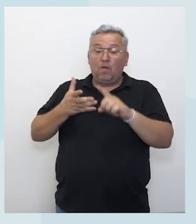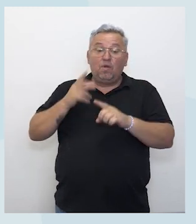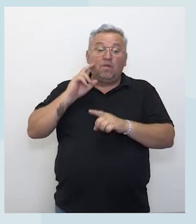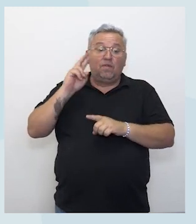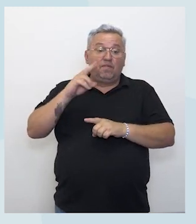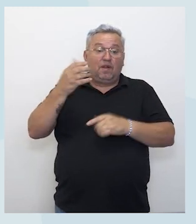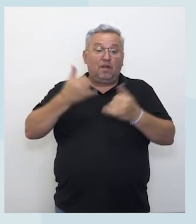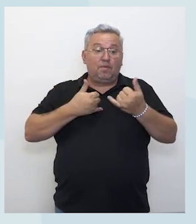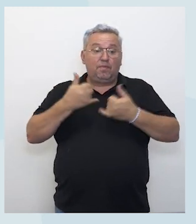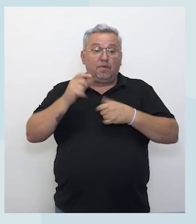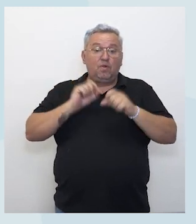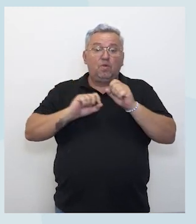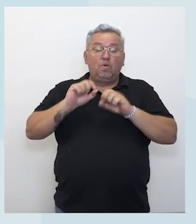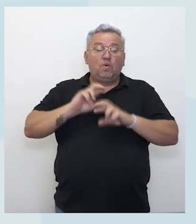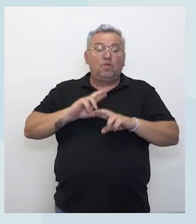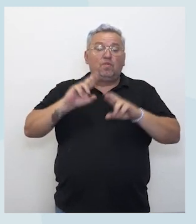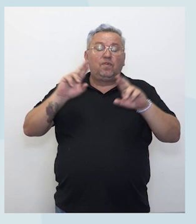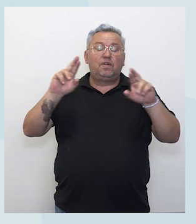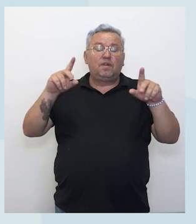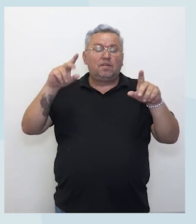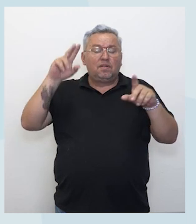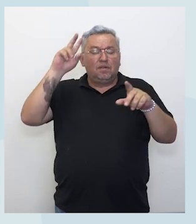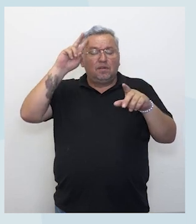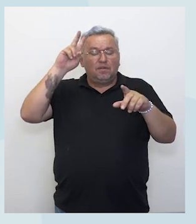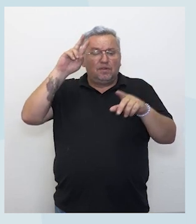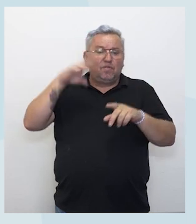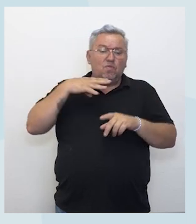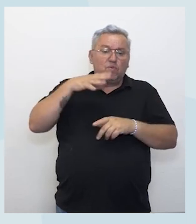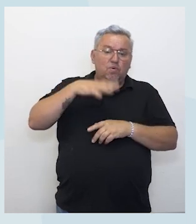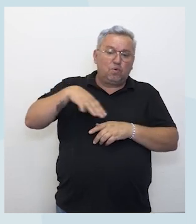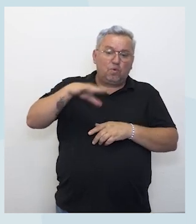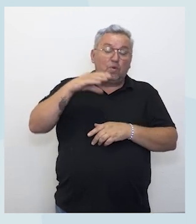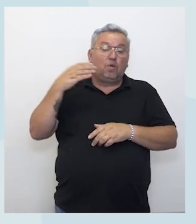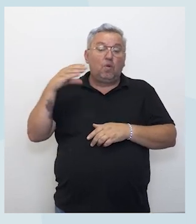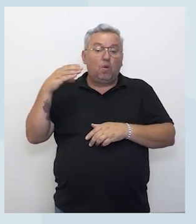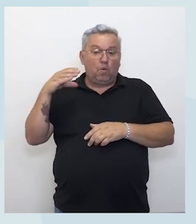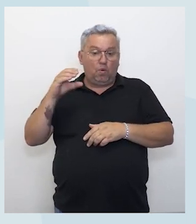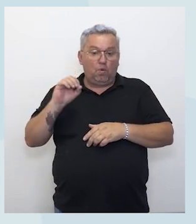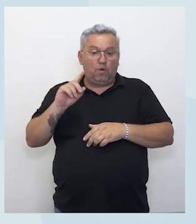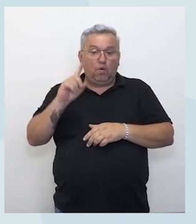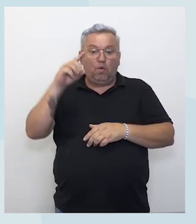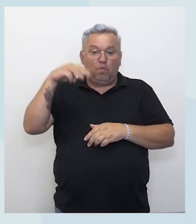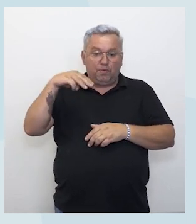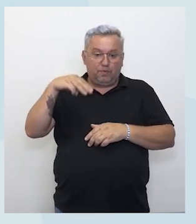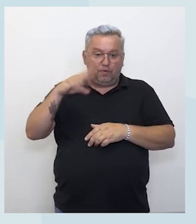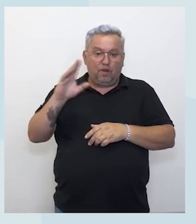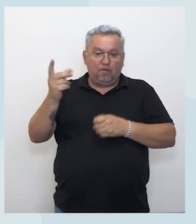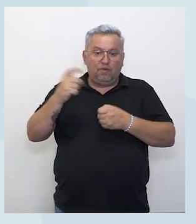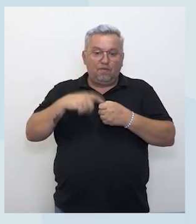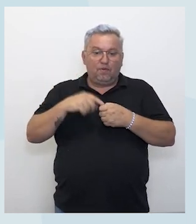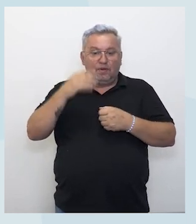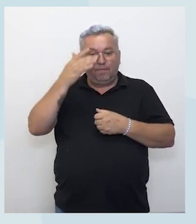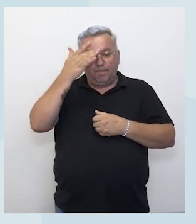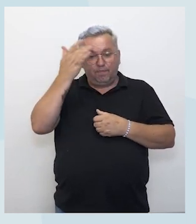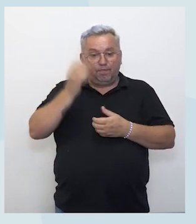digam para a gente qual é a diferença que vocês veem entre o senso comum e o conhecimento científico. Um minutinho, a gente já